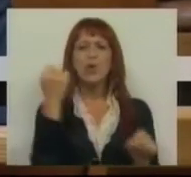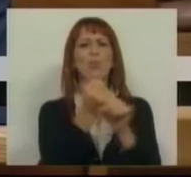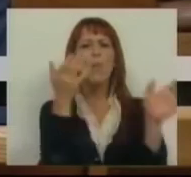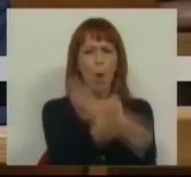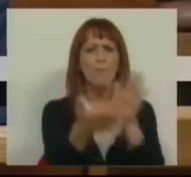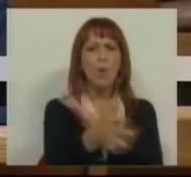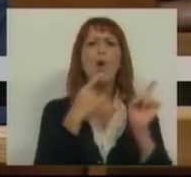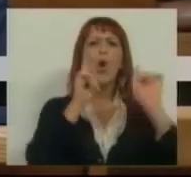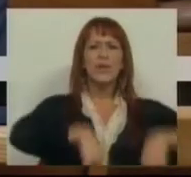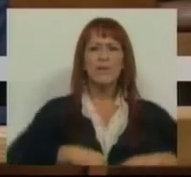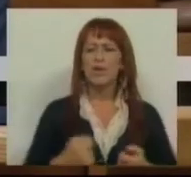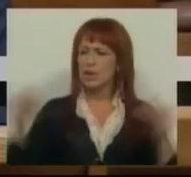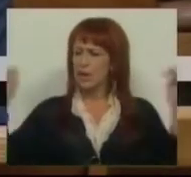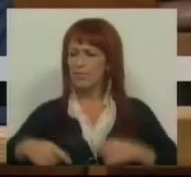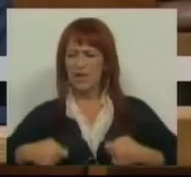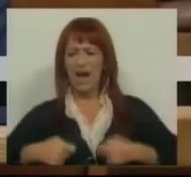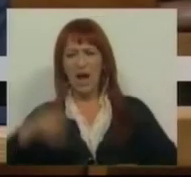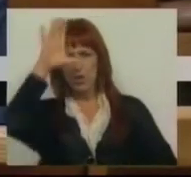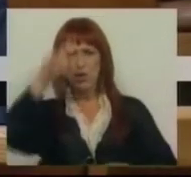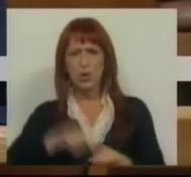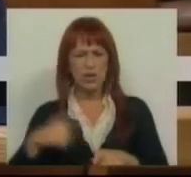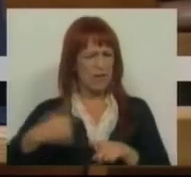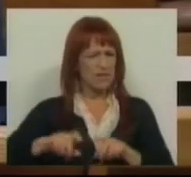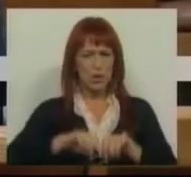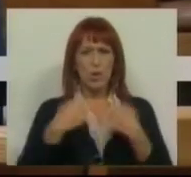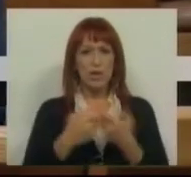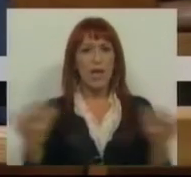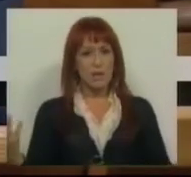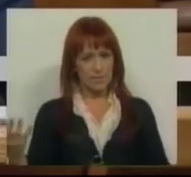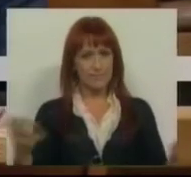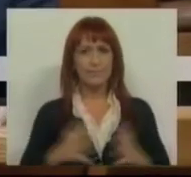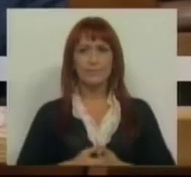trabalho e diminuir os encargos do Estado em prestações sociais.